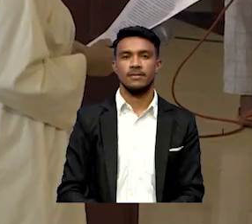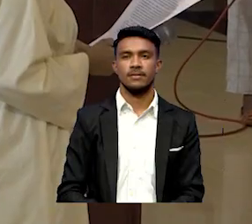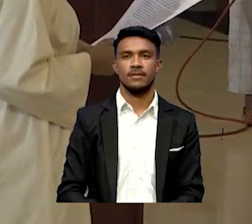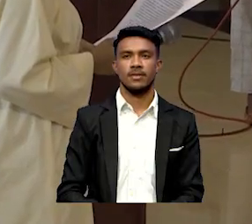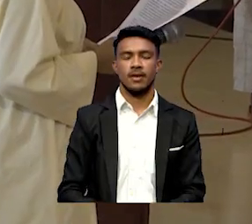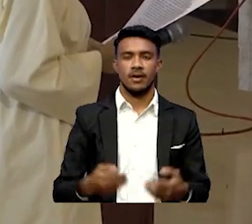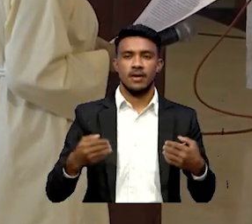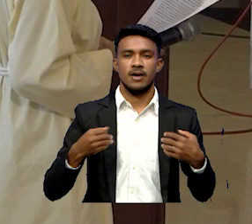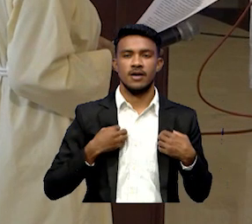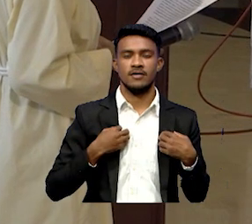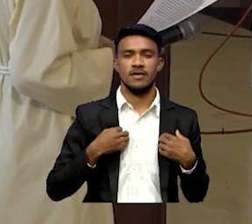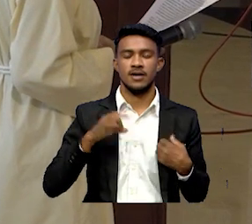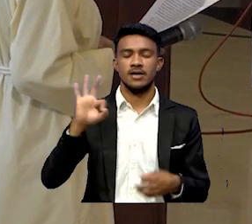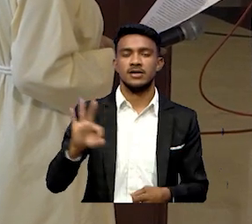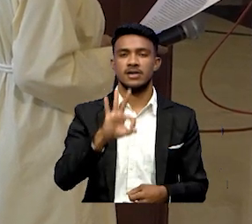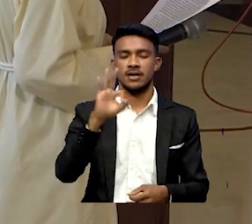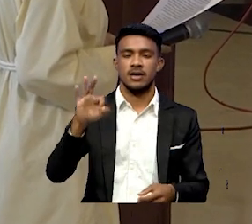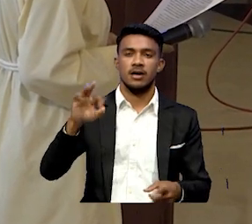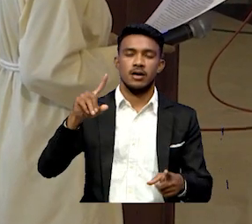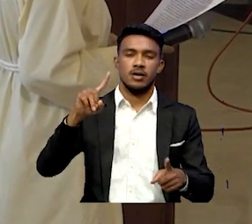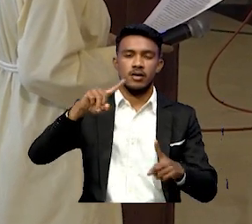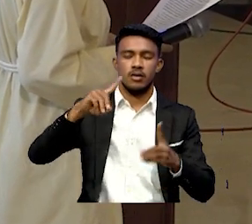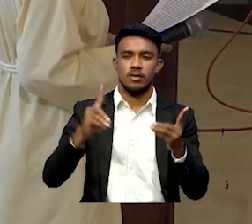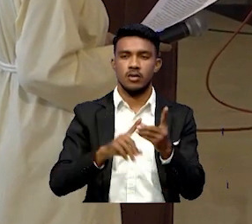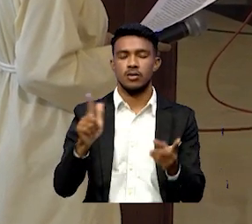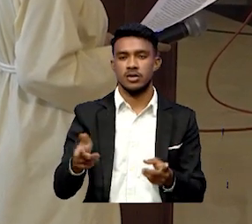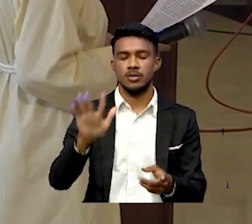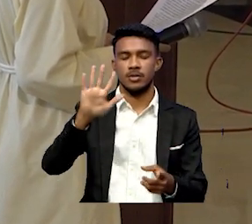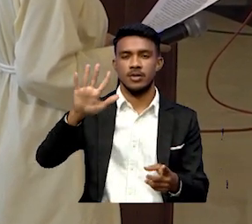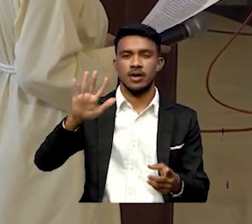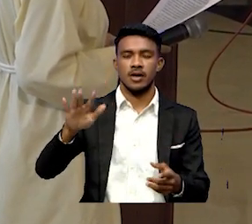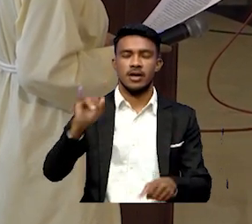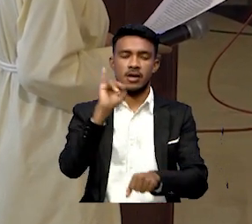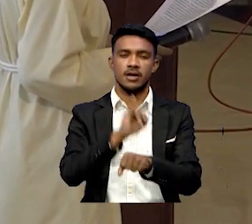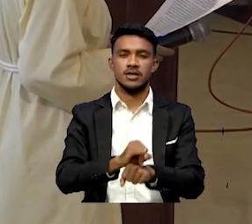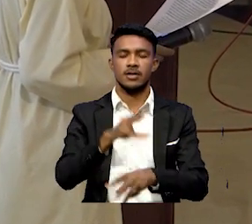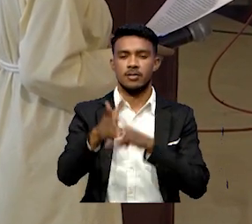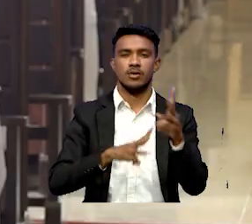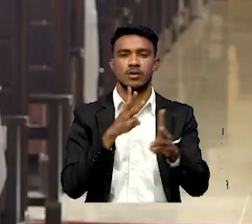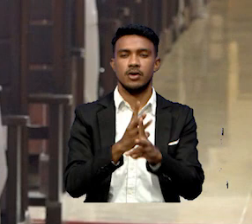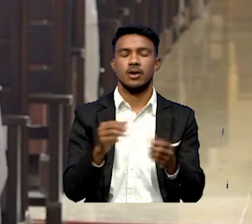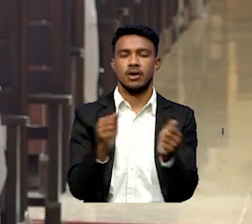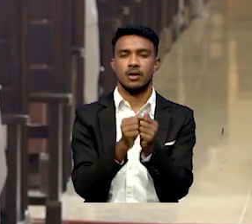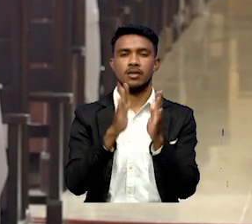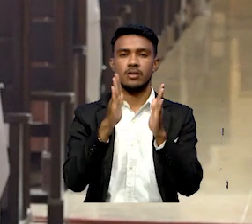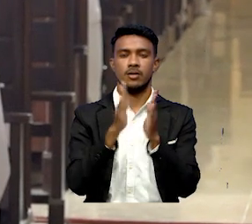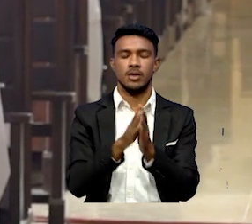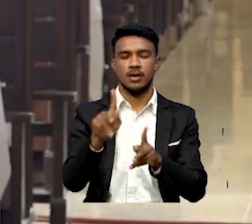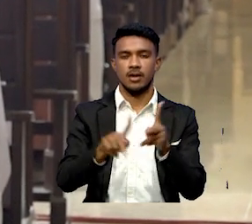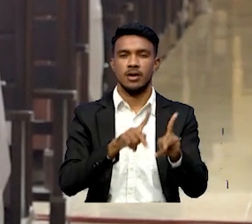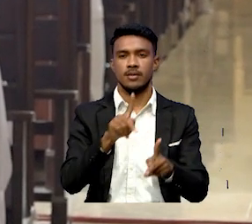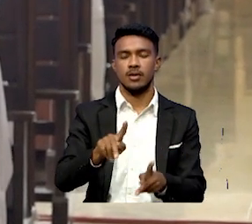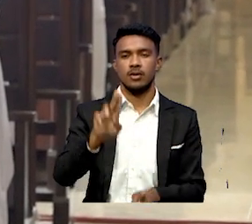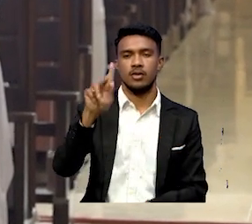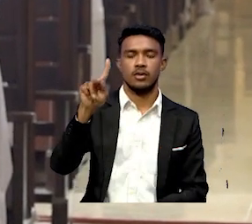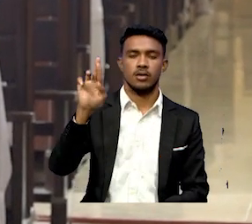E a sexta lora granula em Lima fulang março na Igreja Católica e Ramundo, halau acto de consagração do povo ucrânia. E a